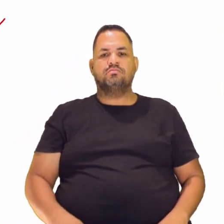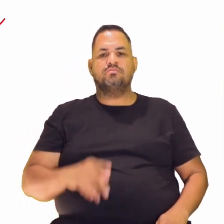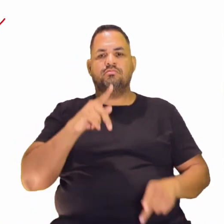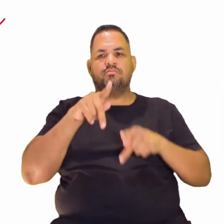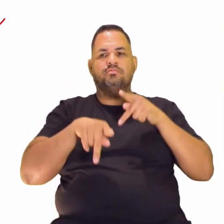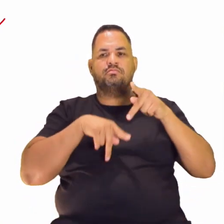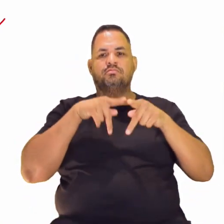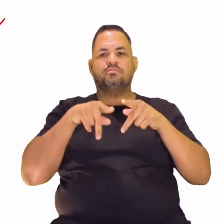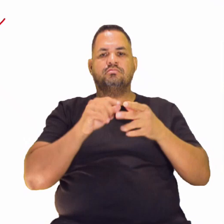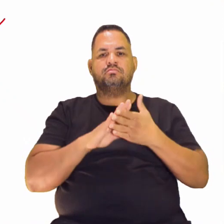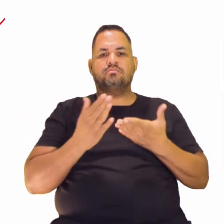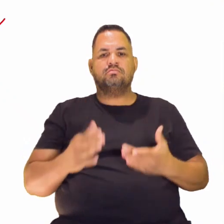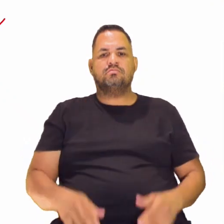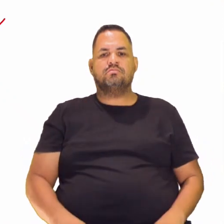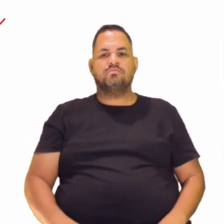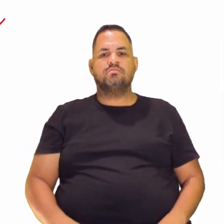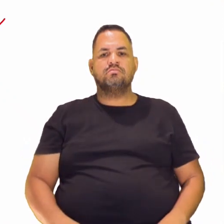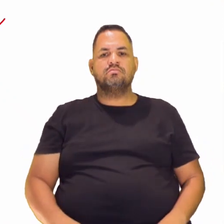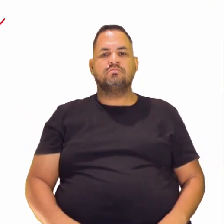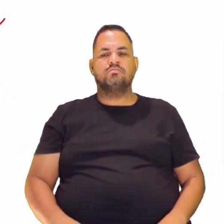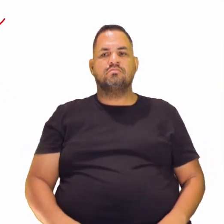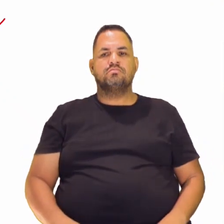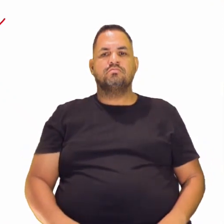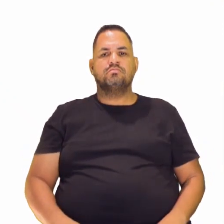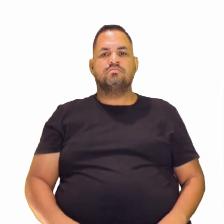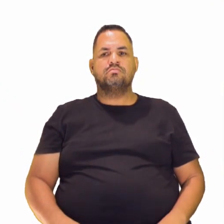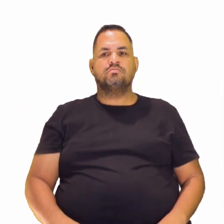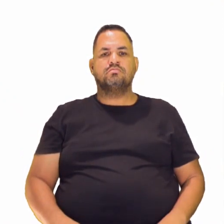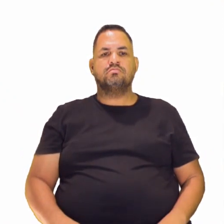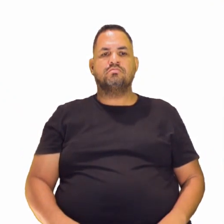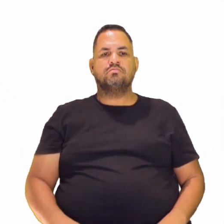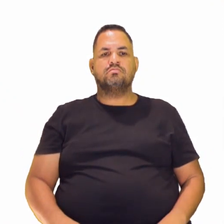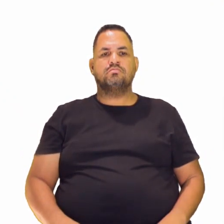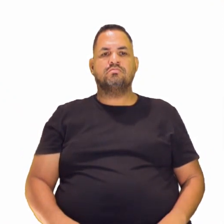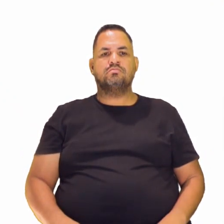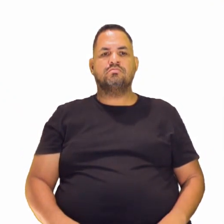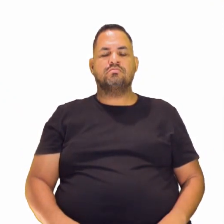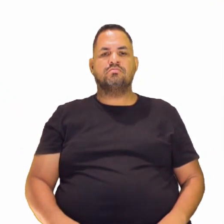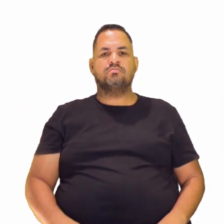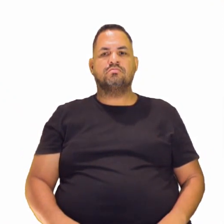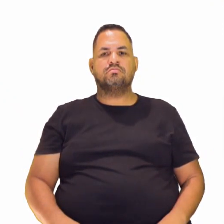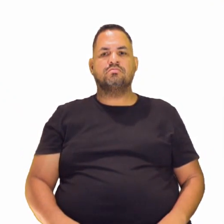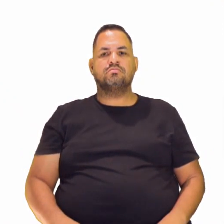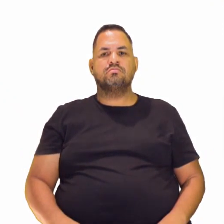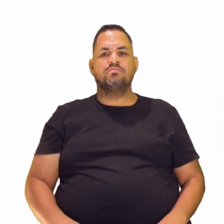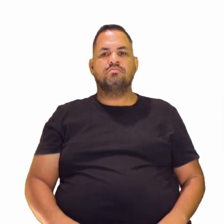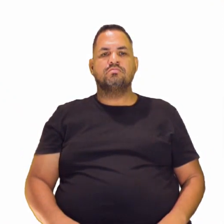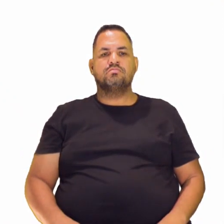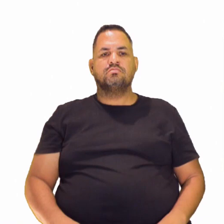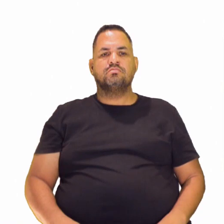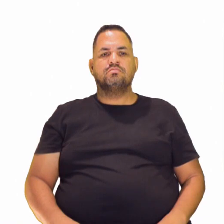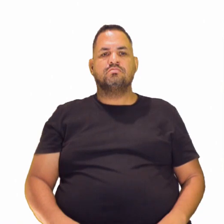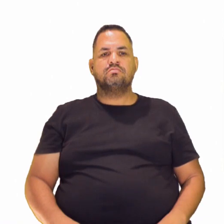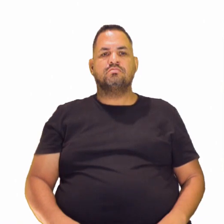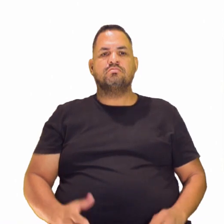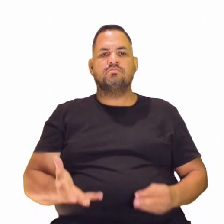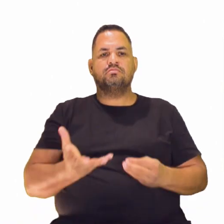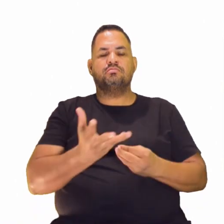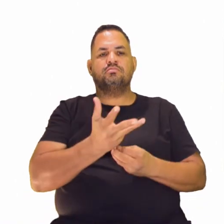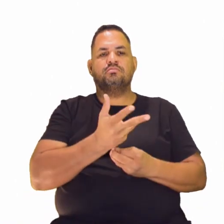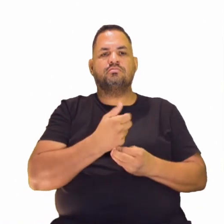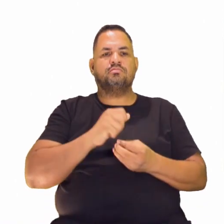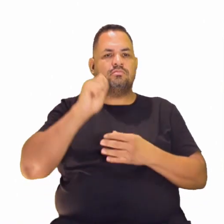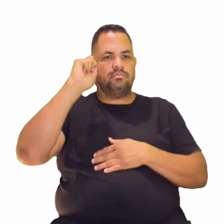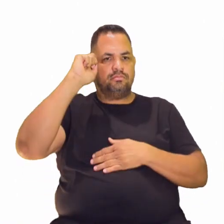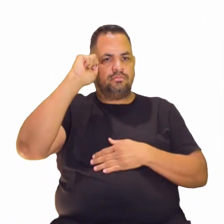povo, né? São afro-brasileiros. Então, seguindo aqui, na arte africana contemporânea,